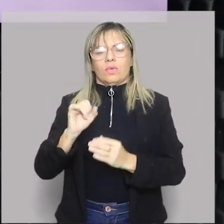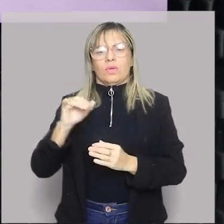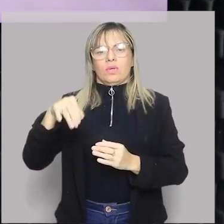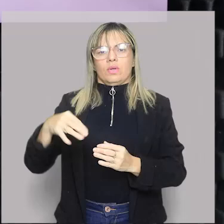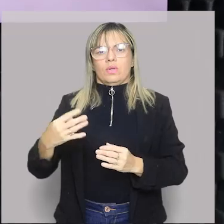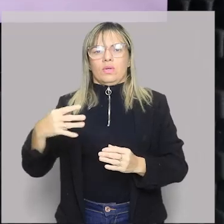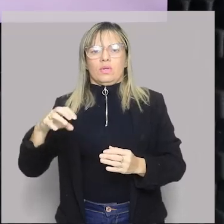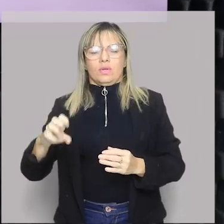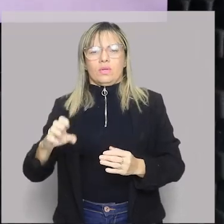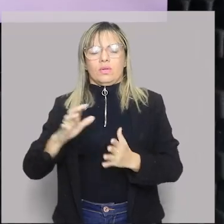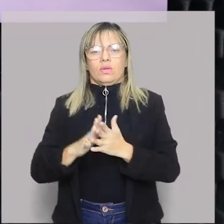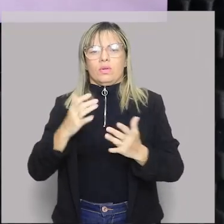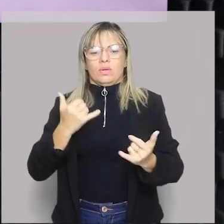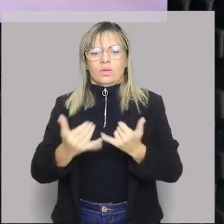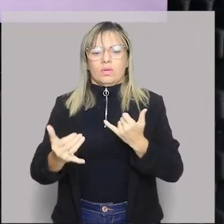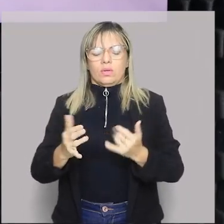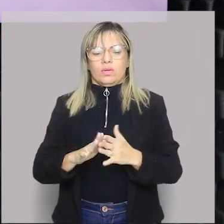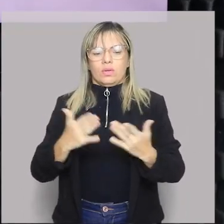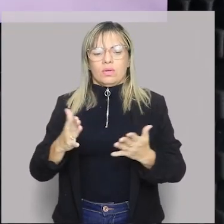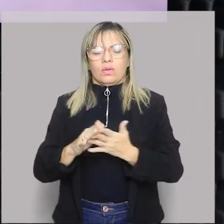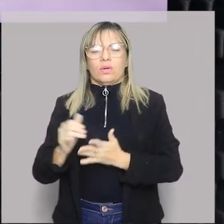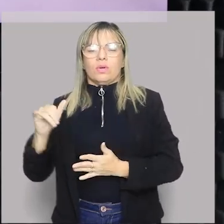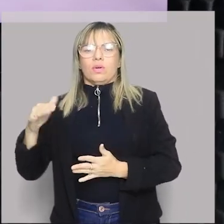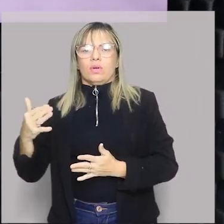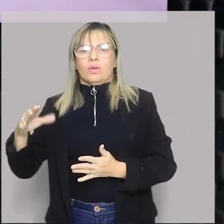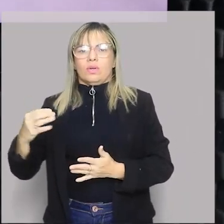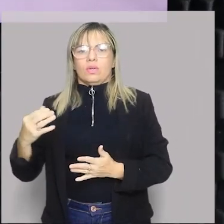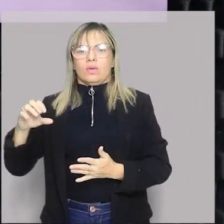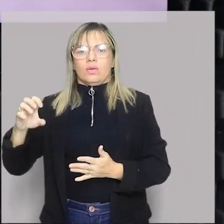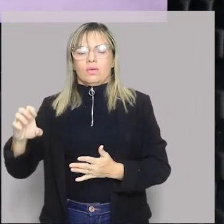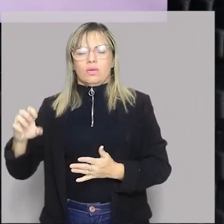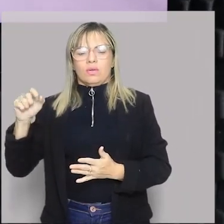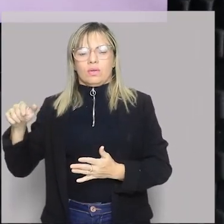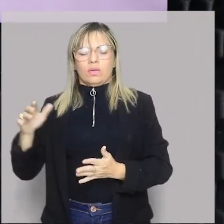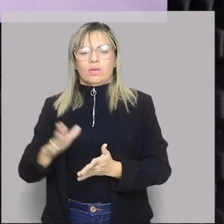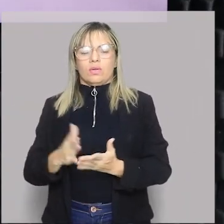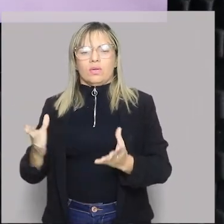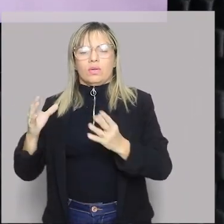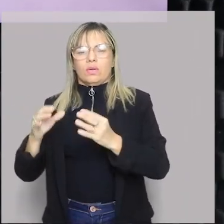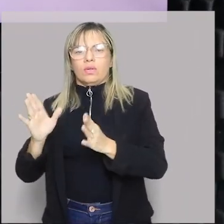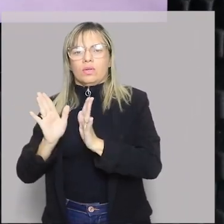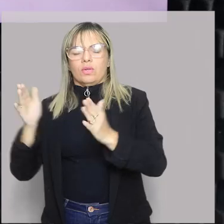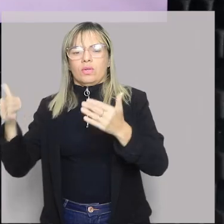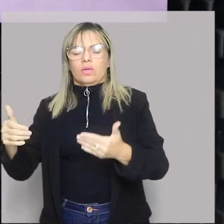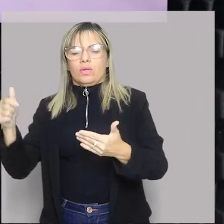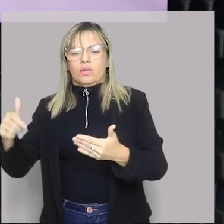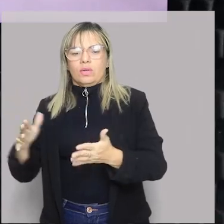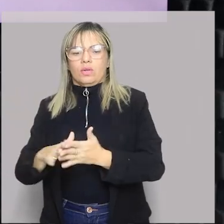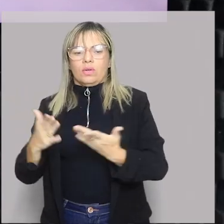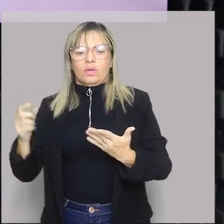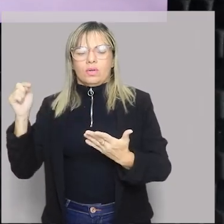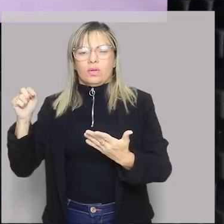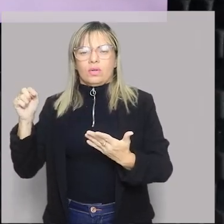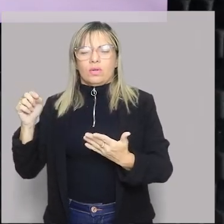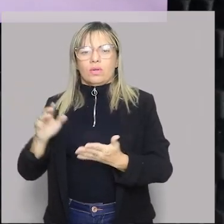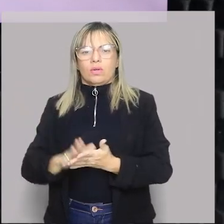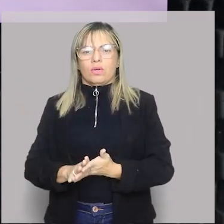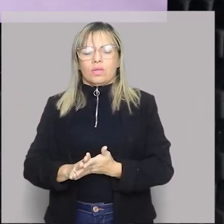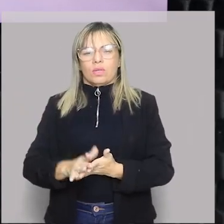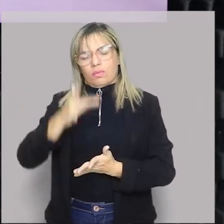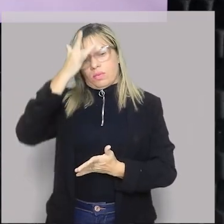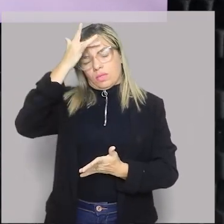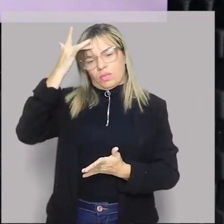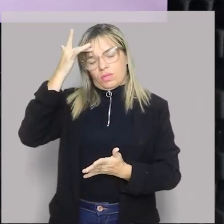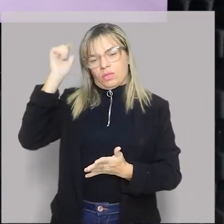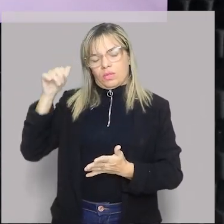sinopse, ela sintetiza. Só que ela traz ali uma situação para atrair a atenção do espectador,